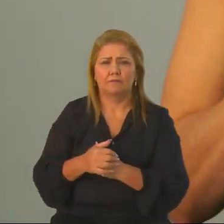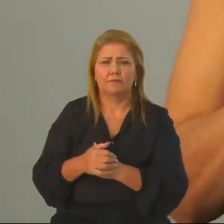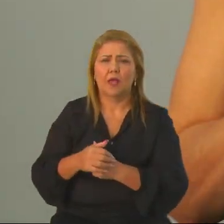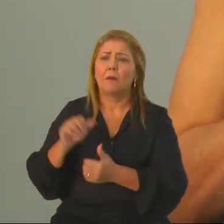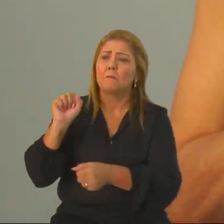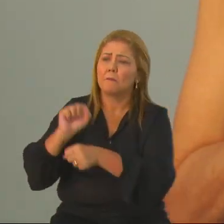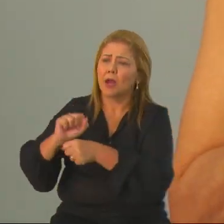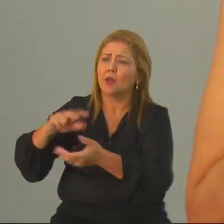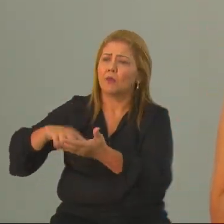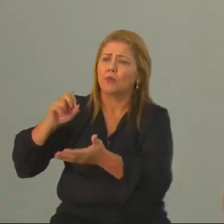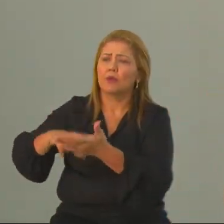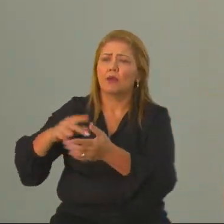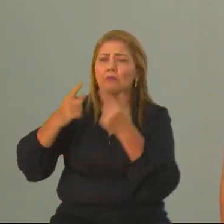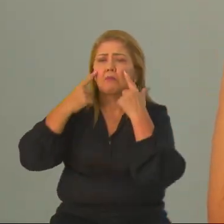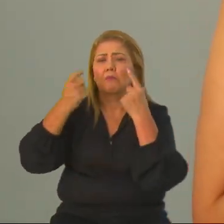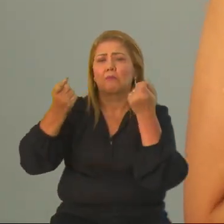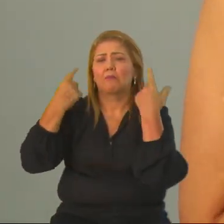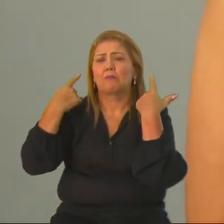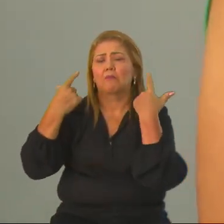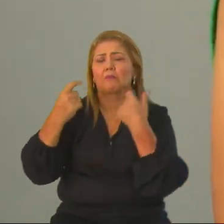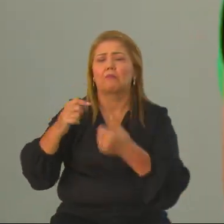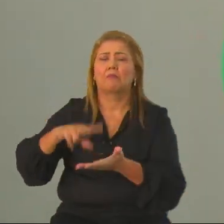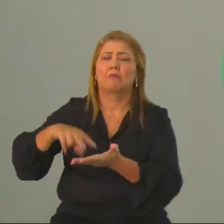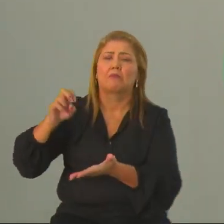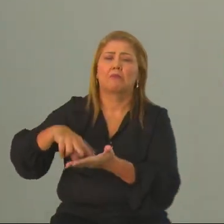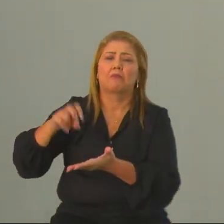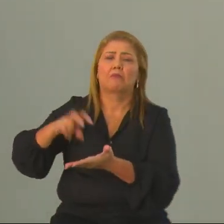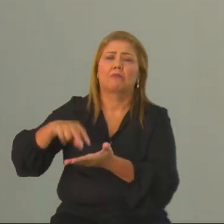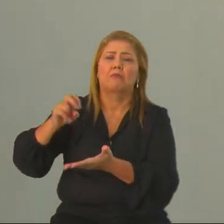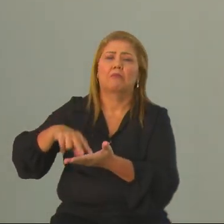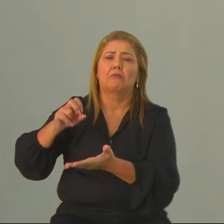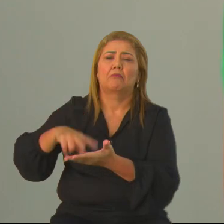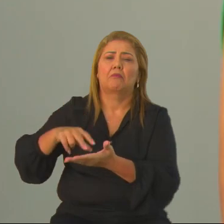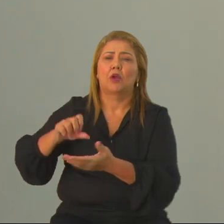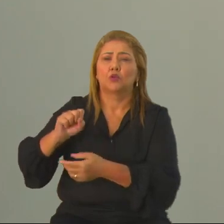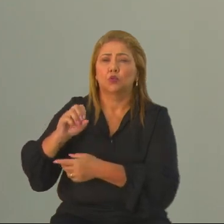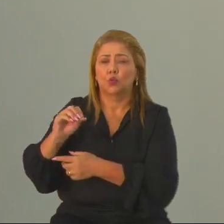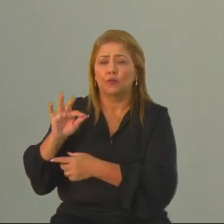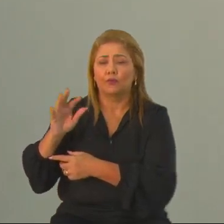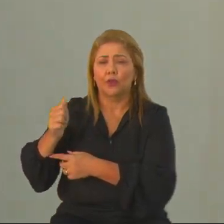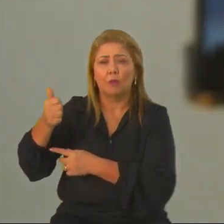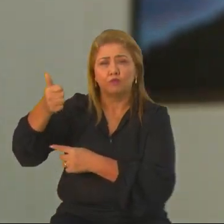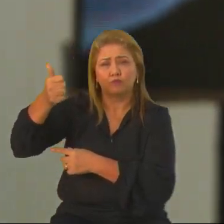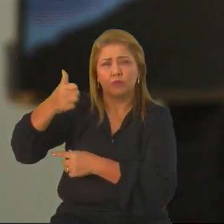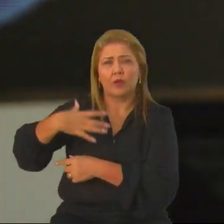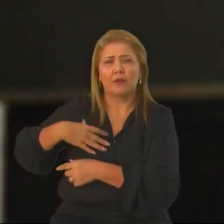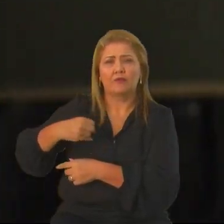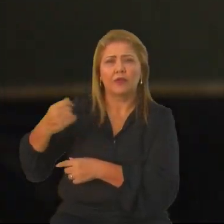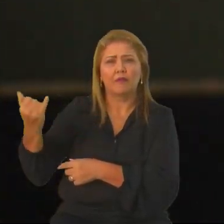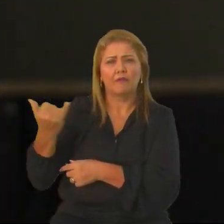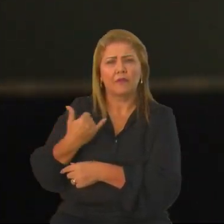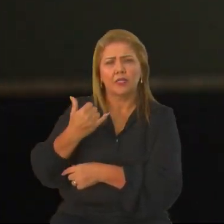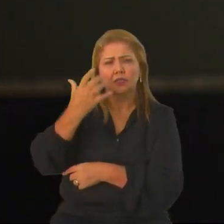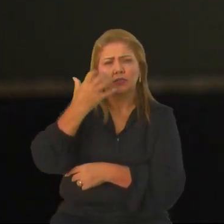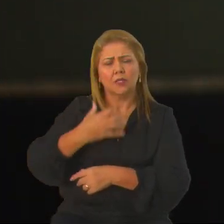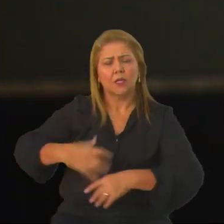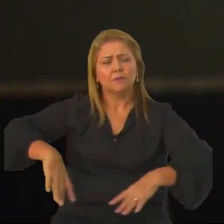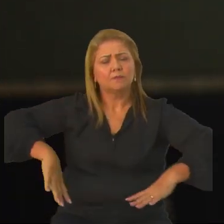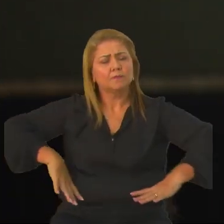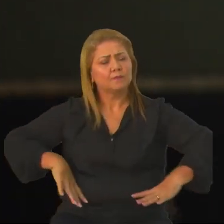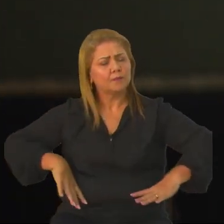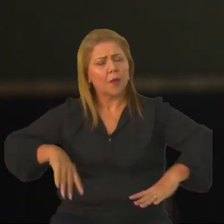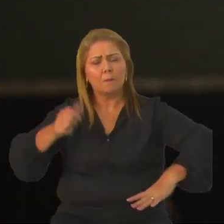pular. E nada, não me ouviam. Até que a Sofia, minha filha mais velha, veio até mim, bem séria, botou as mãos na cintura e disse, ô